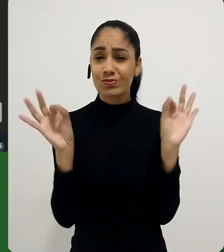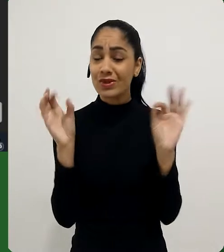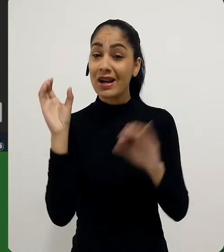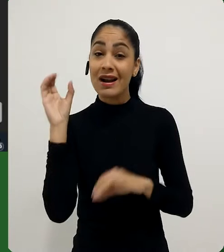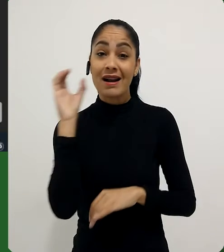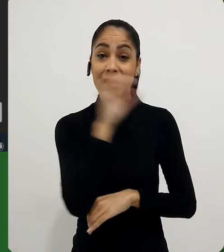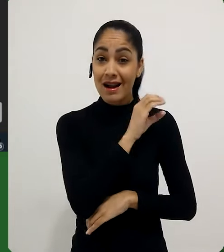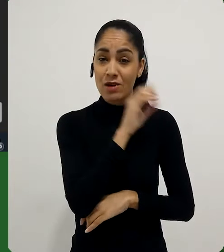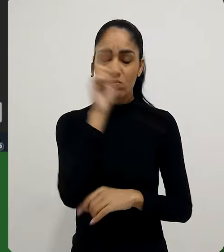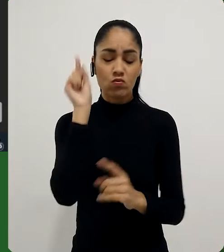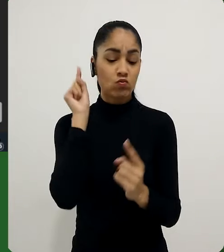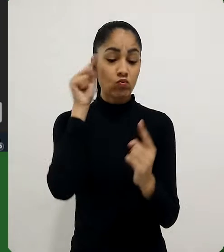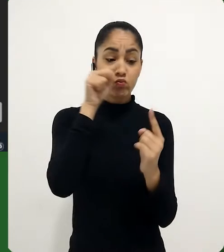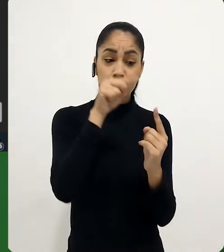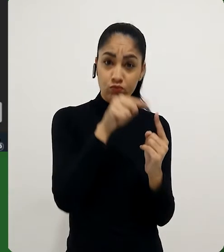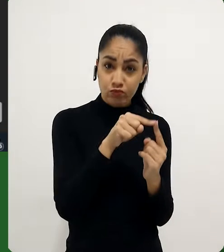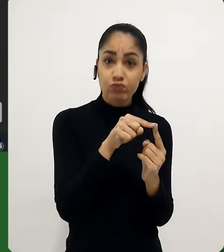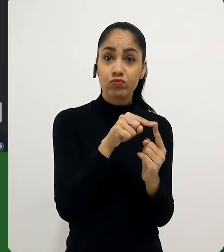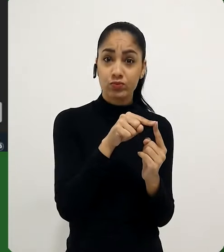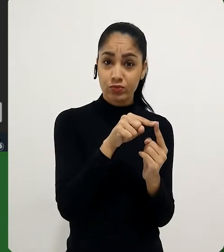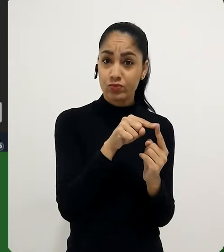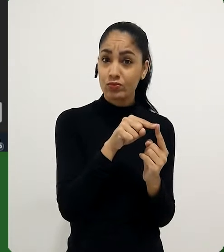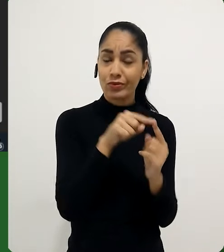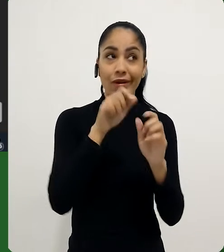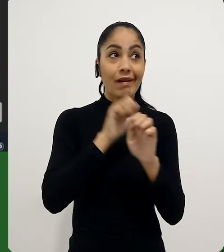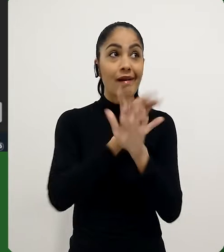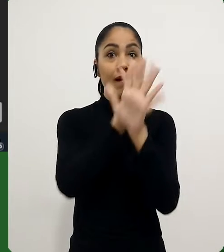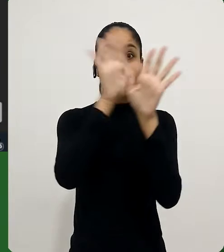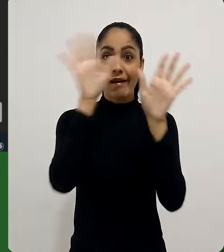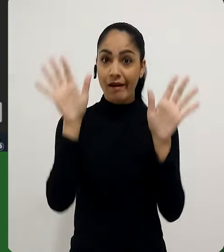produzir textos que sejam